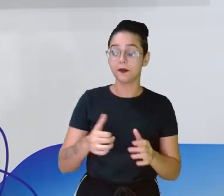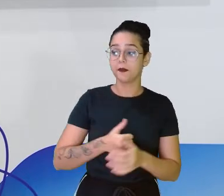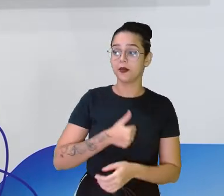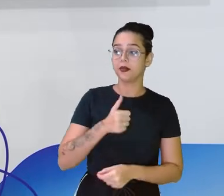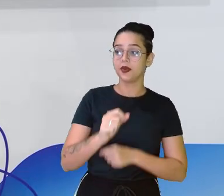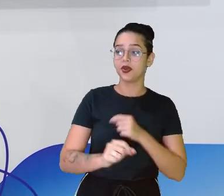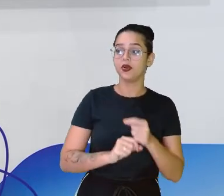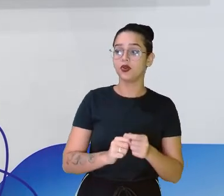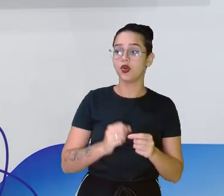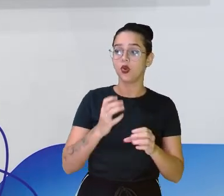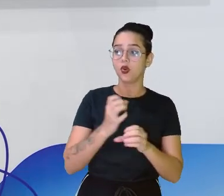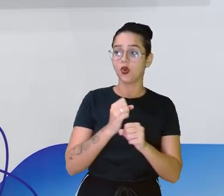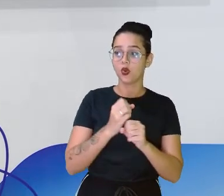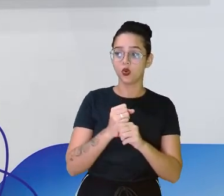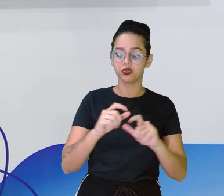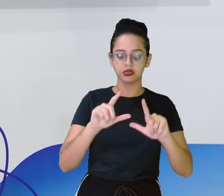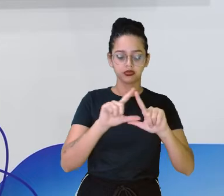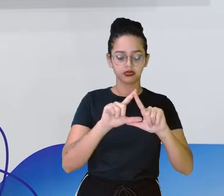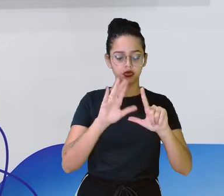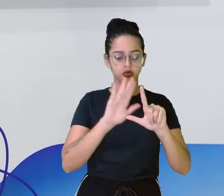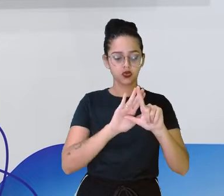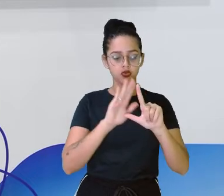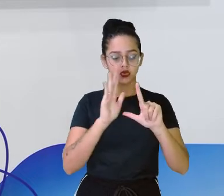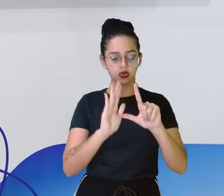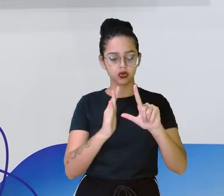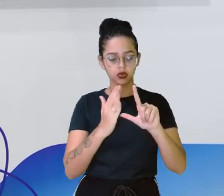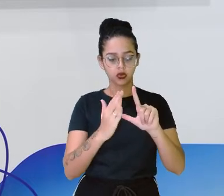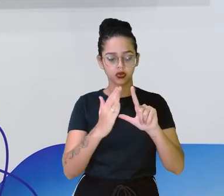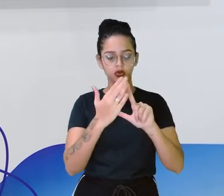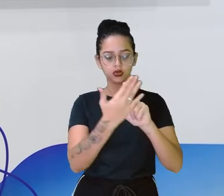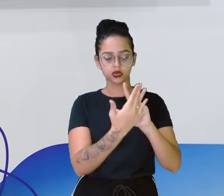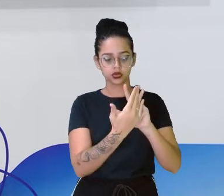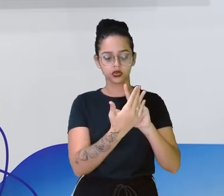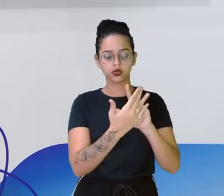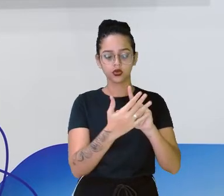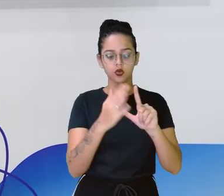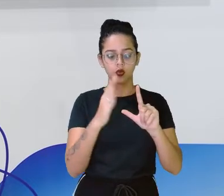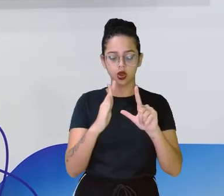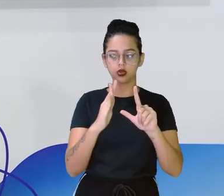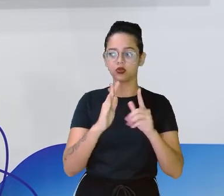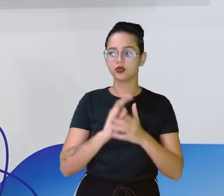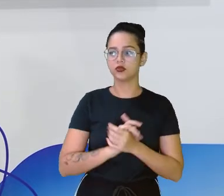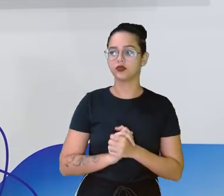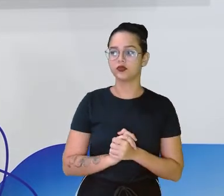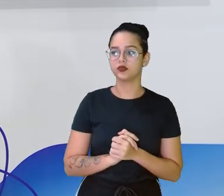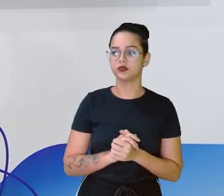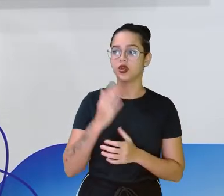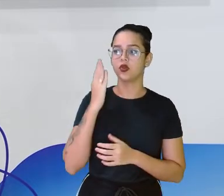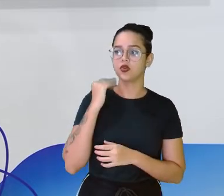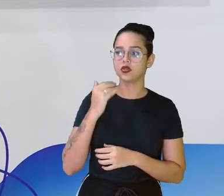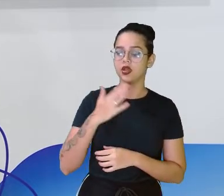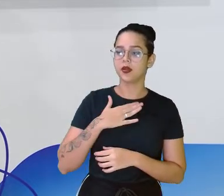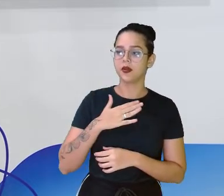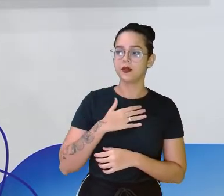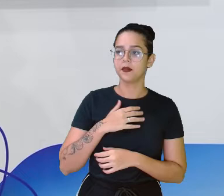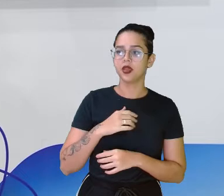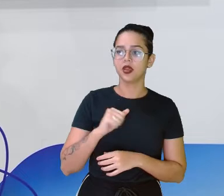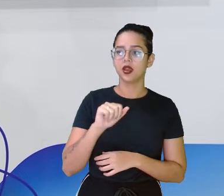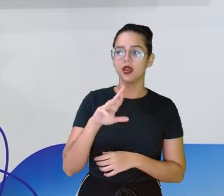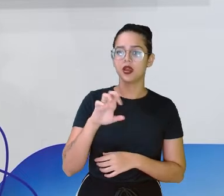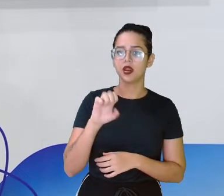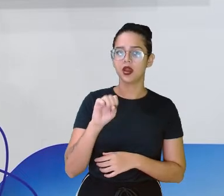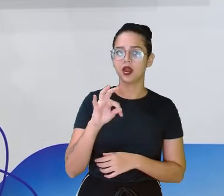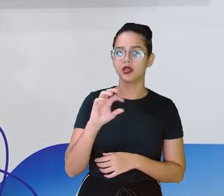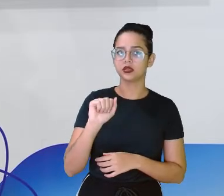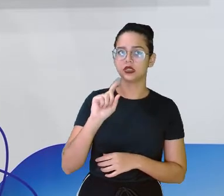Primeiro, conta as faces da tua pirâmide. Faces laterais. 1, 2, 3, 4. Eu sei que as minhas arestas são o dobro de